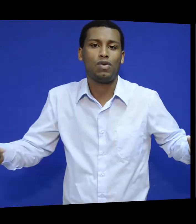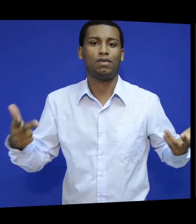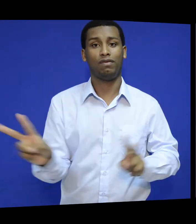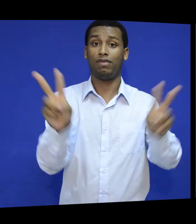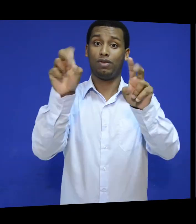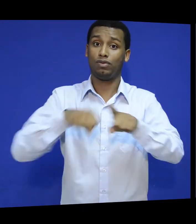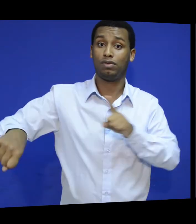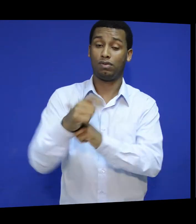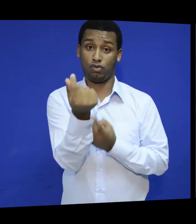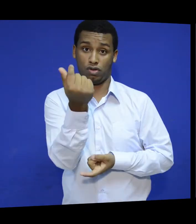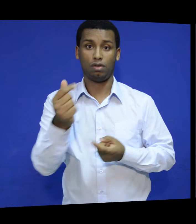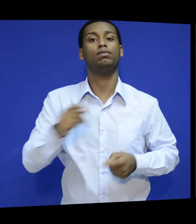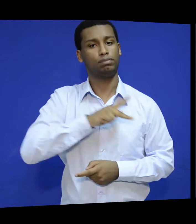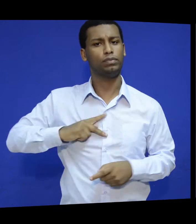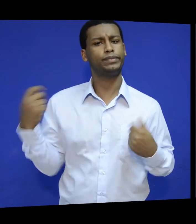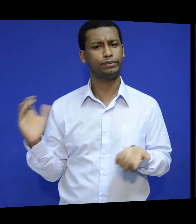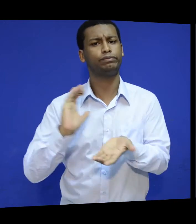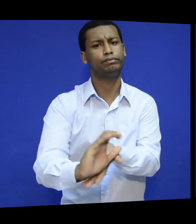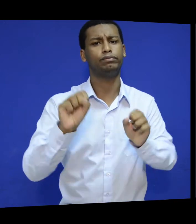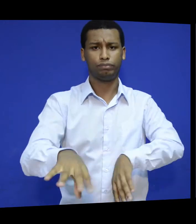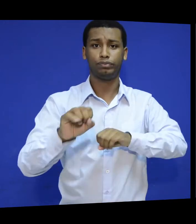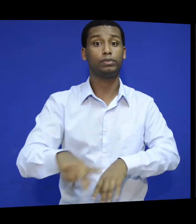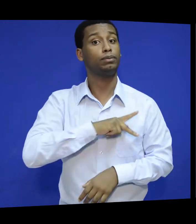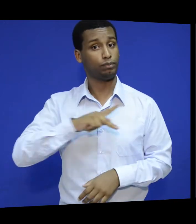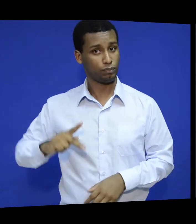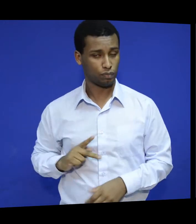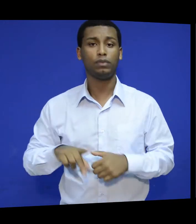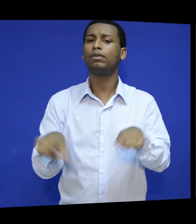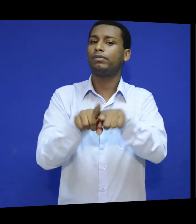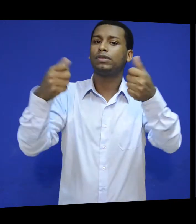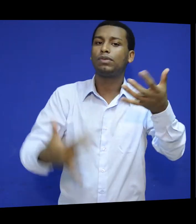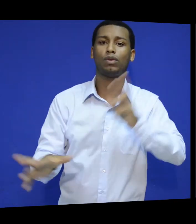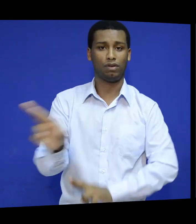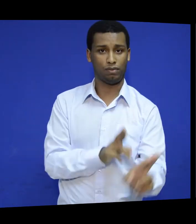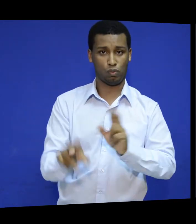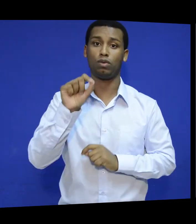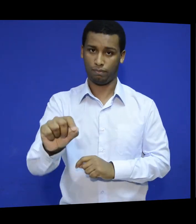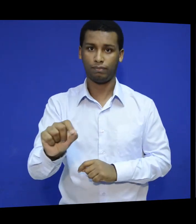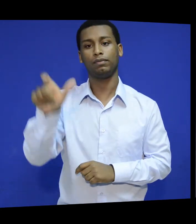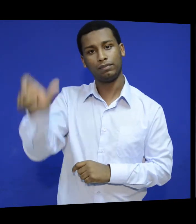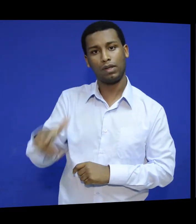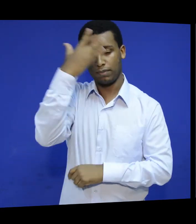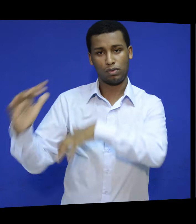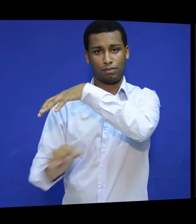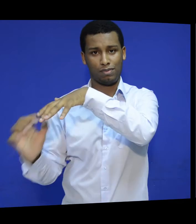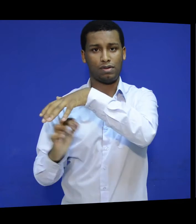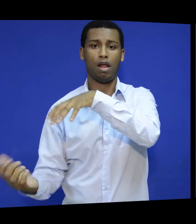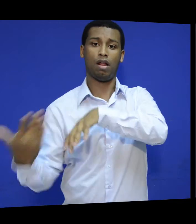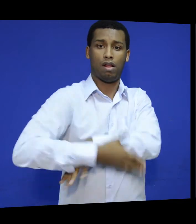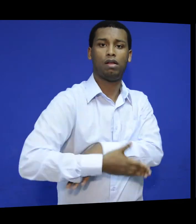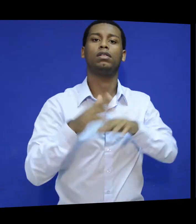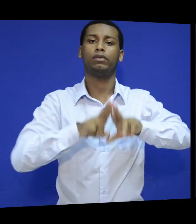universidade como bem social e que o dinheiro público deve ser investido em educação pública. Também falou da relação de que quanto